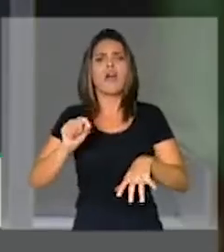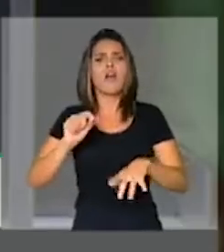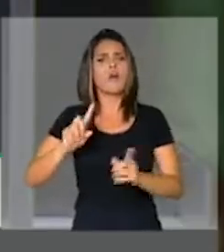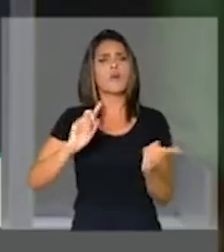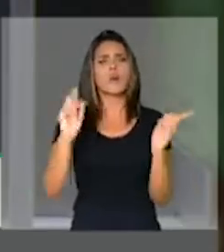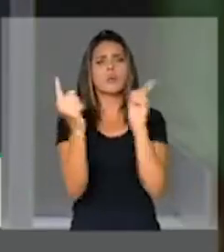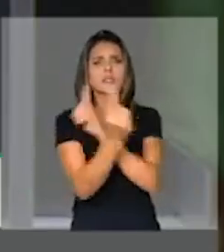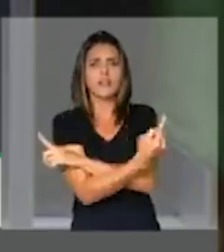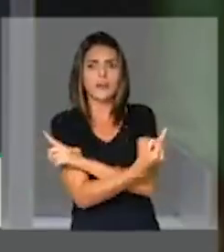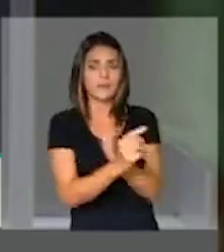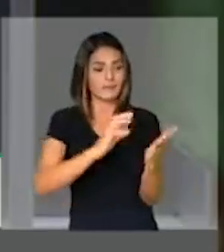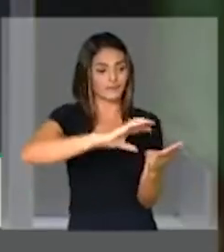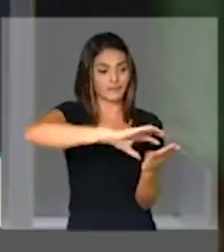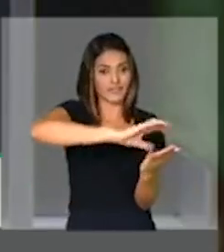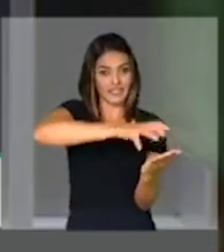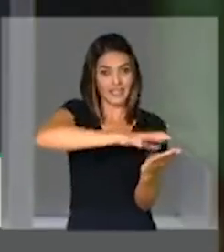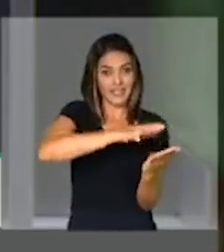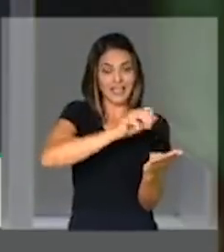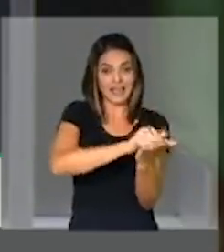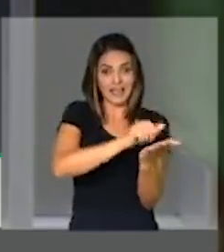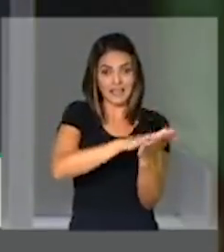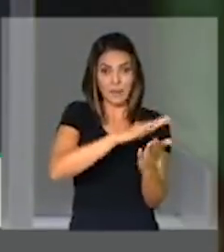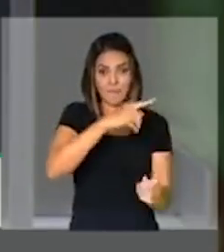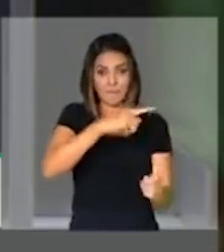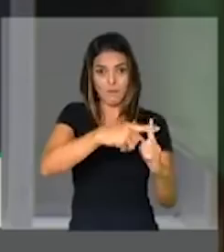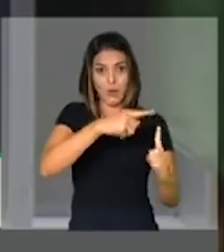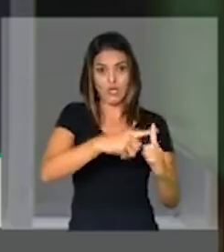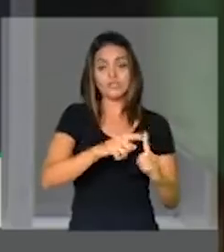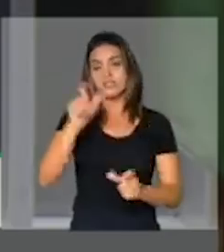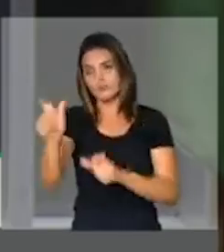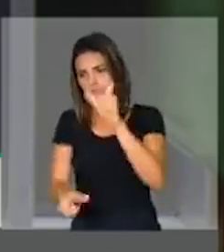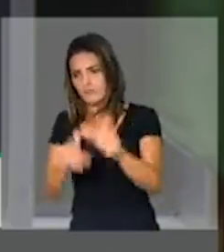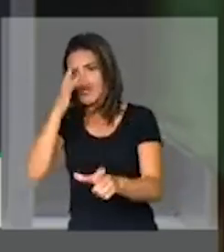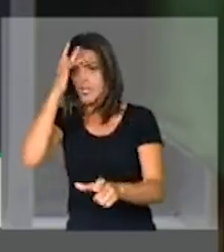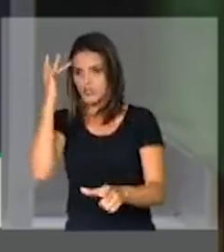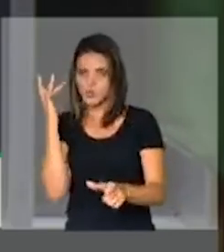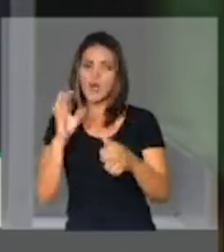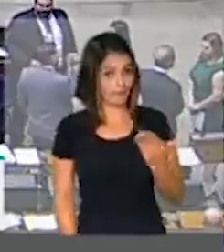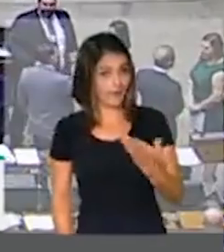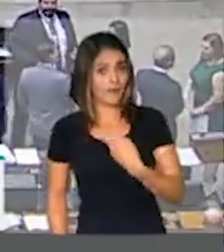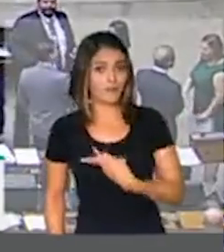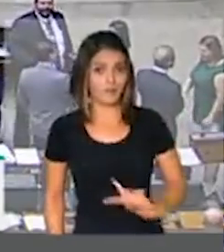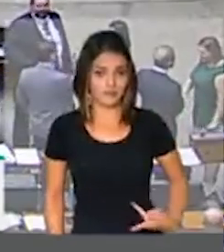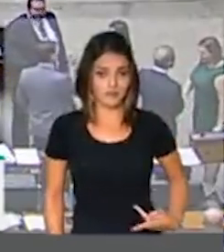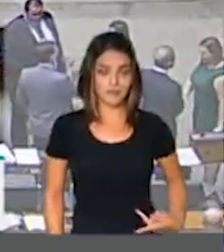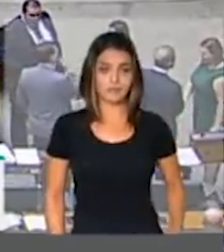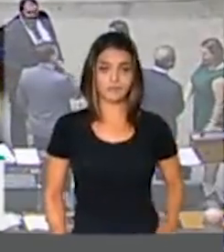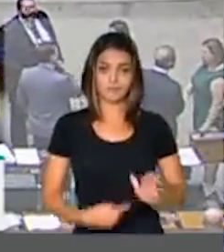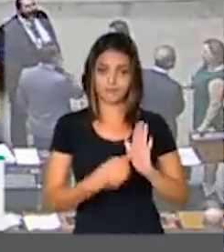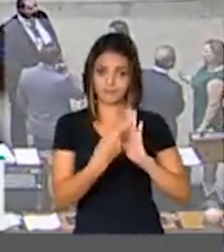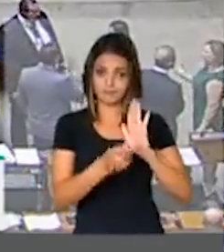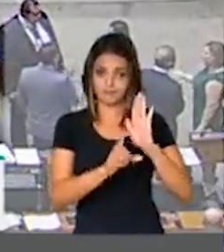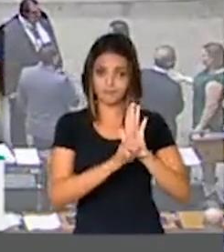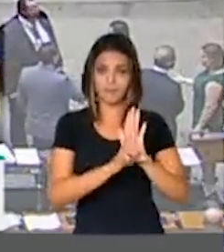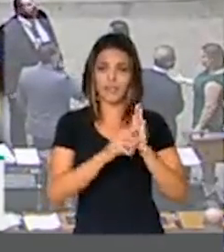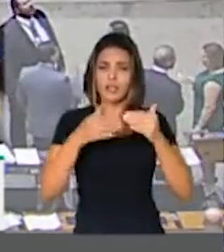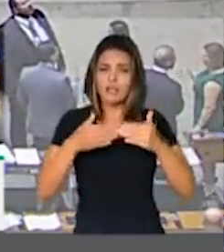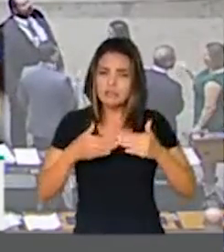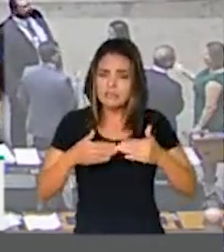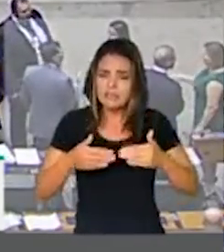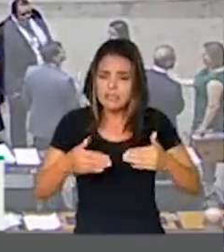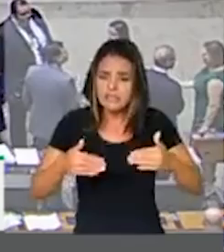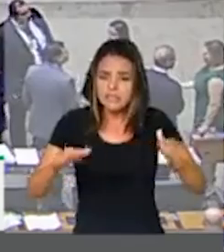cadastro positivo era a autorização do cidadão e da cidadã. Esse projeto, desde o início, foi sempre